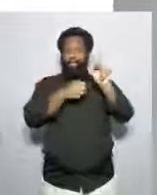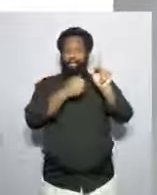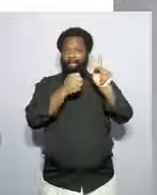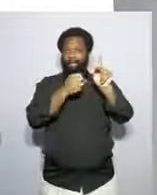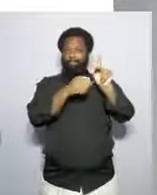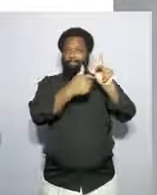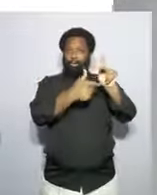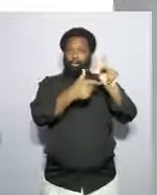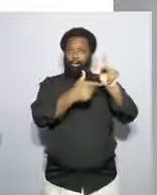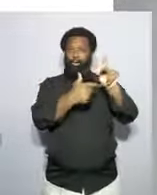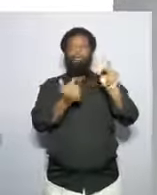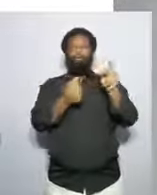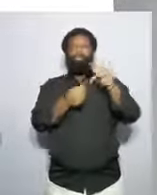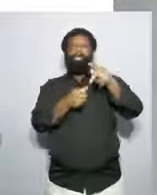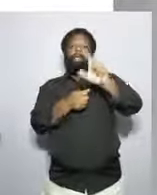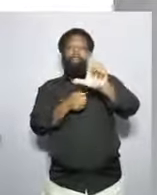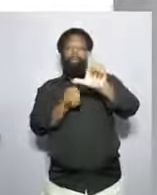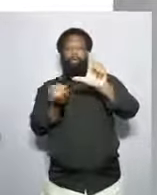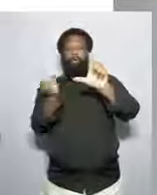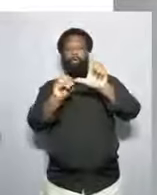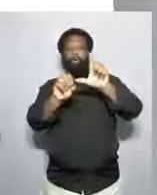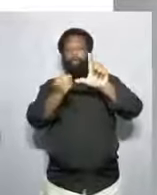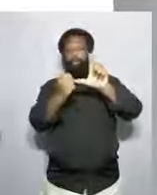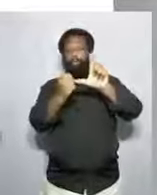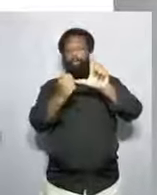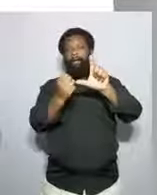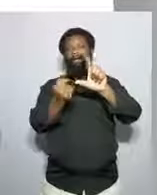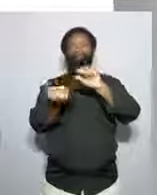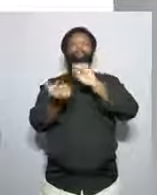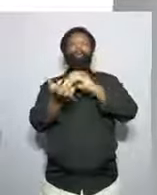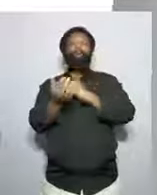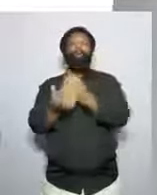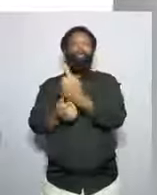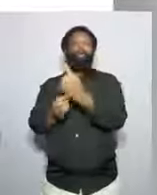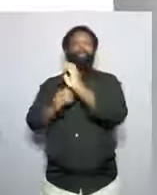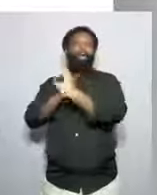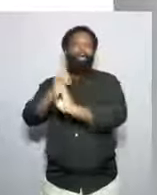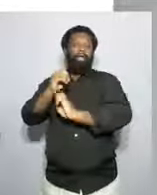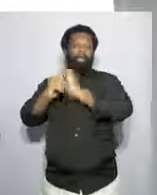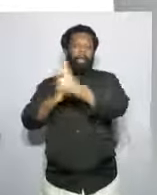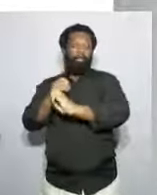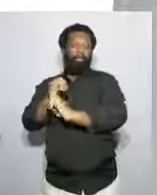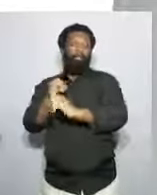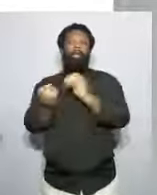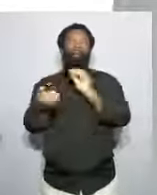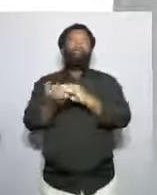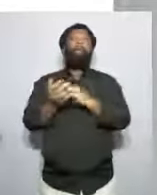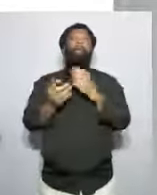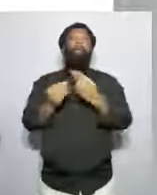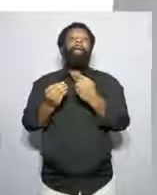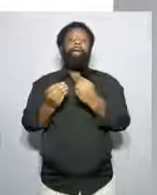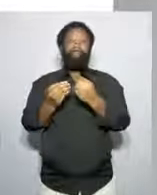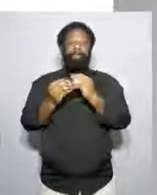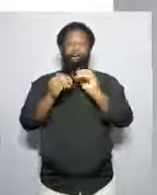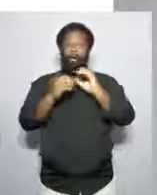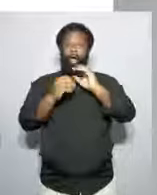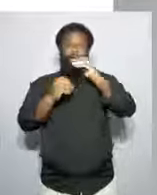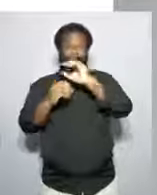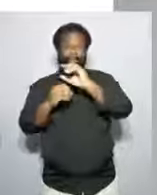direto, porque 8 mais 2 dá 10. Ainda está faltando um elétron. Esse elétron que está faltando vai para a